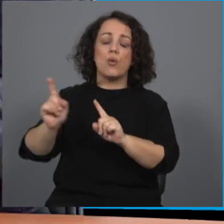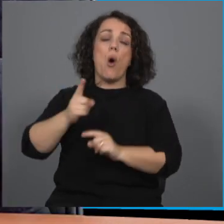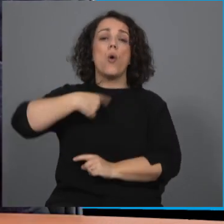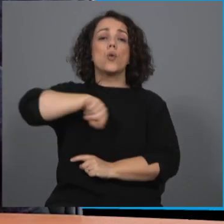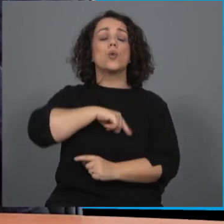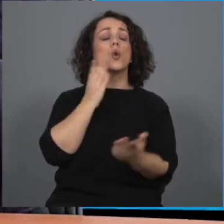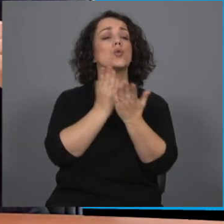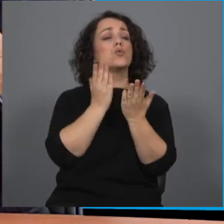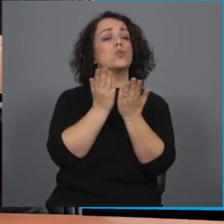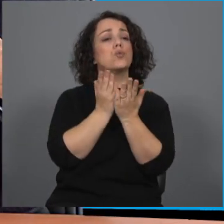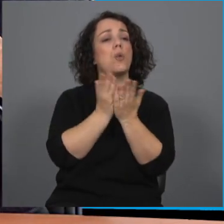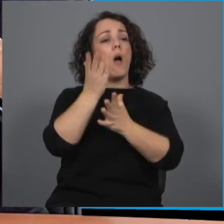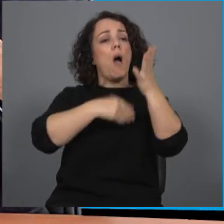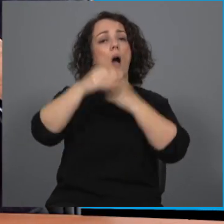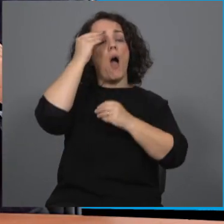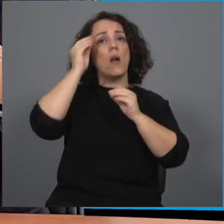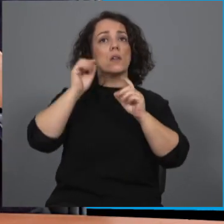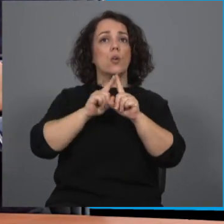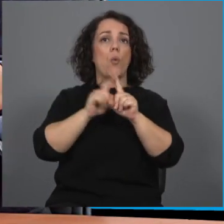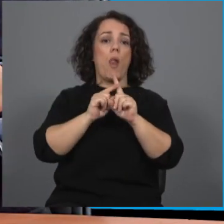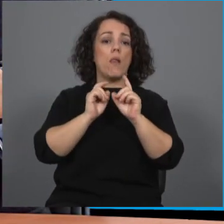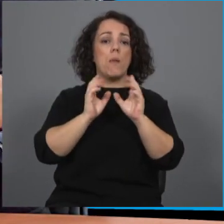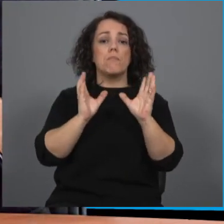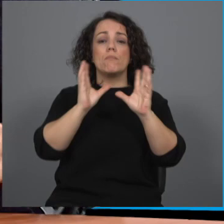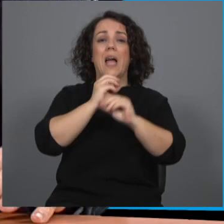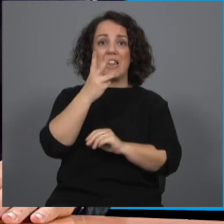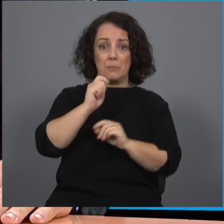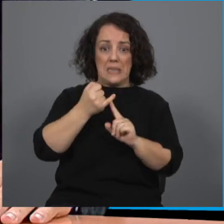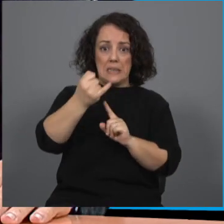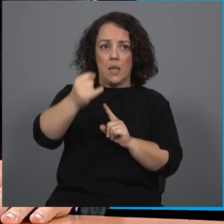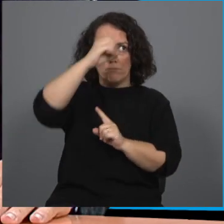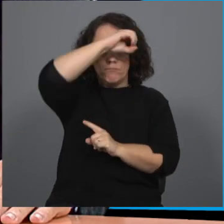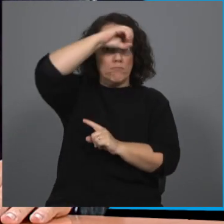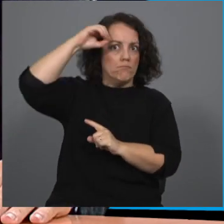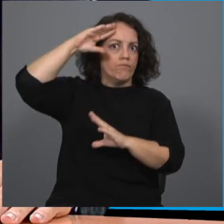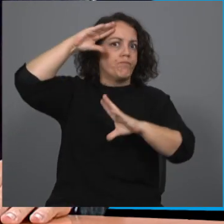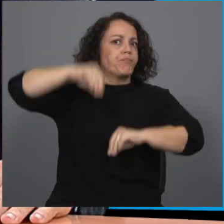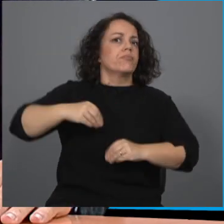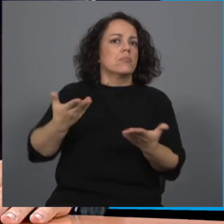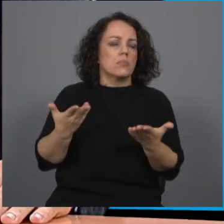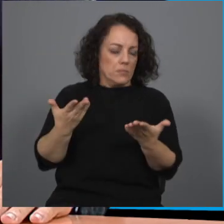estudar, não sabemos nada 3 meses depois.